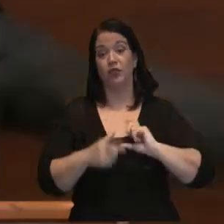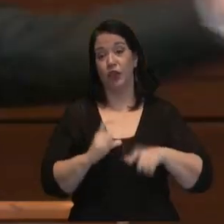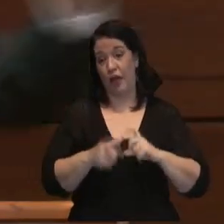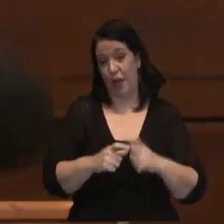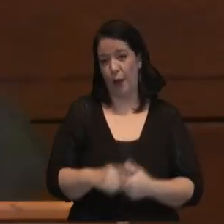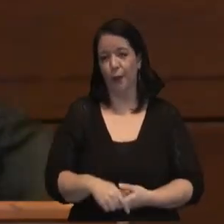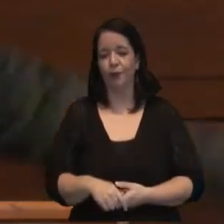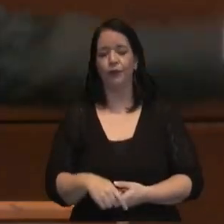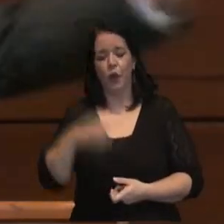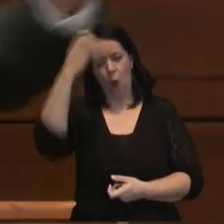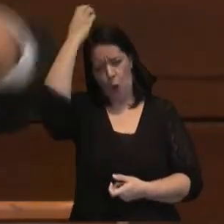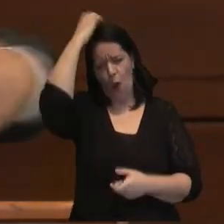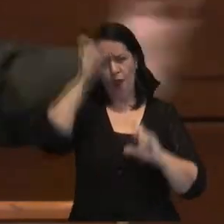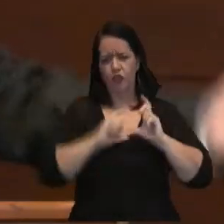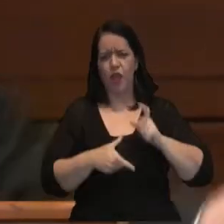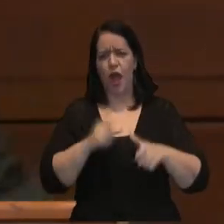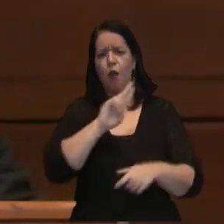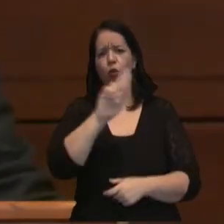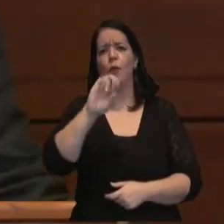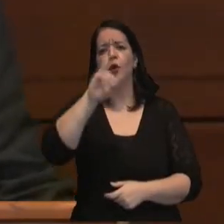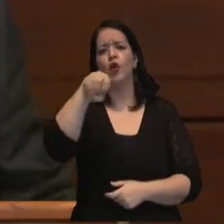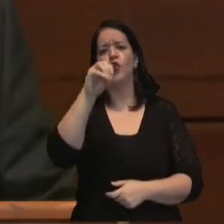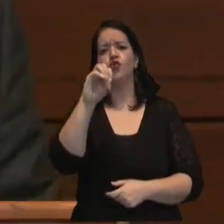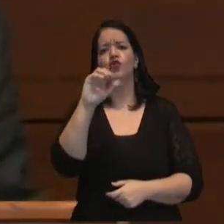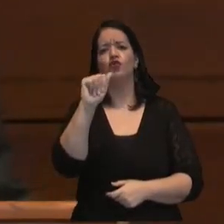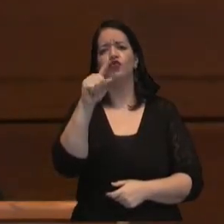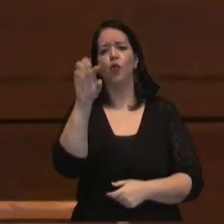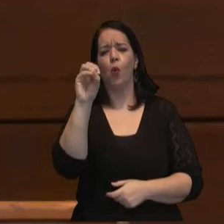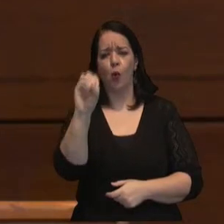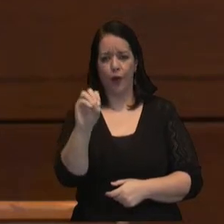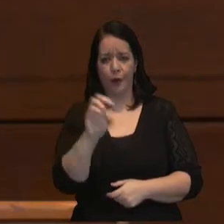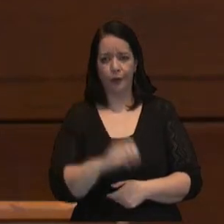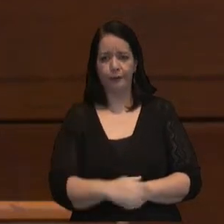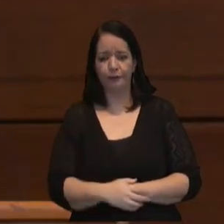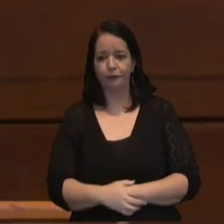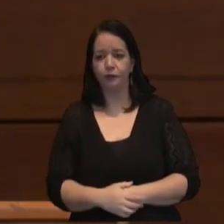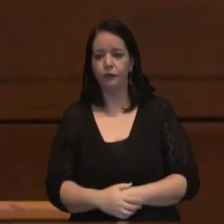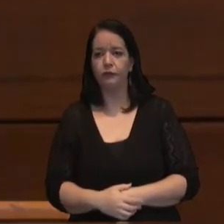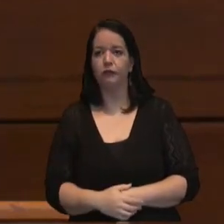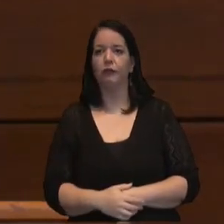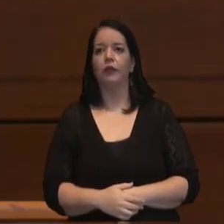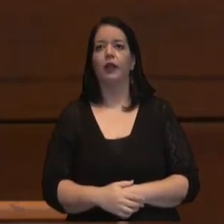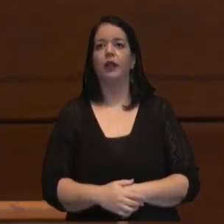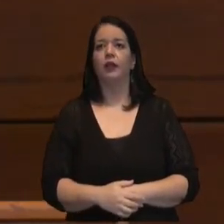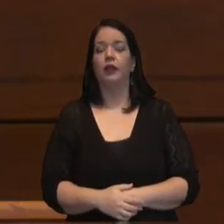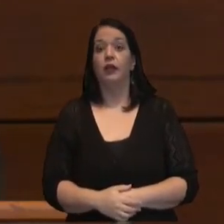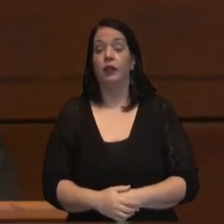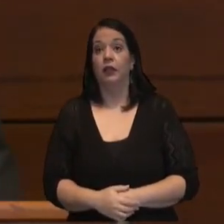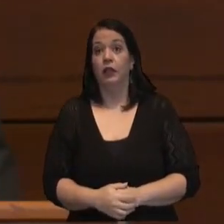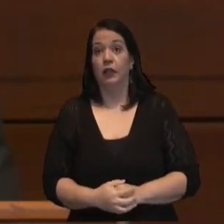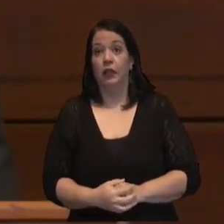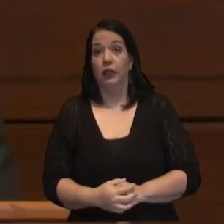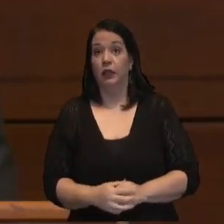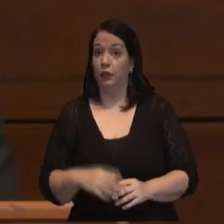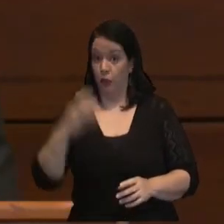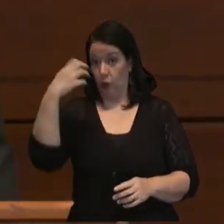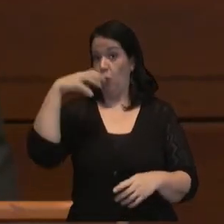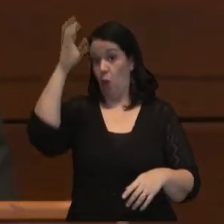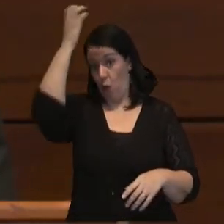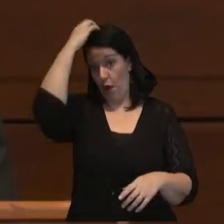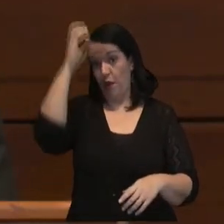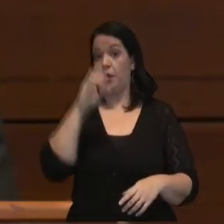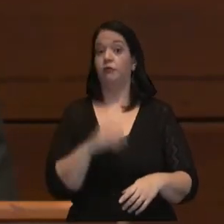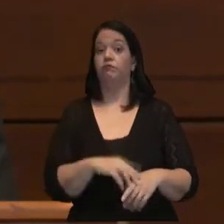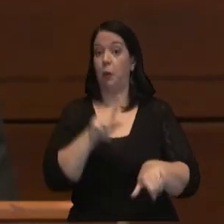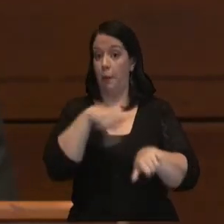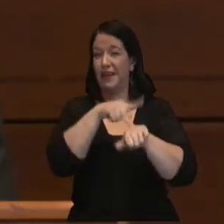e reunindo seu conselho de guerra, Ben-Hadad disse: olha, vamos atacar determinado lugar de Israel. Mas